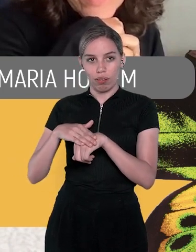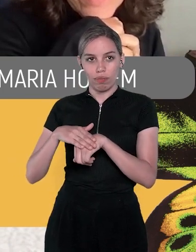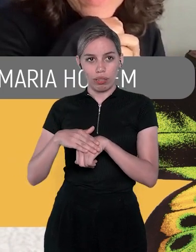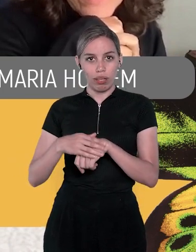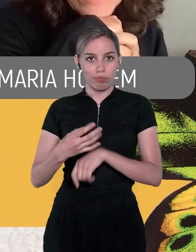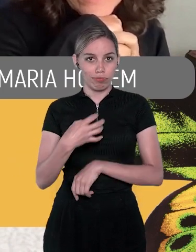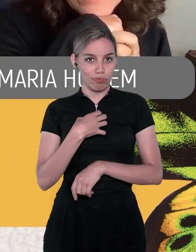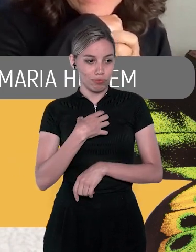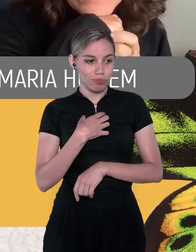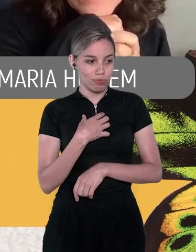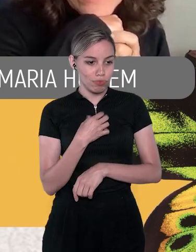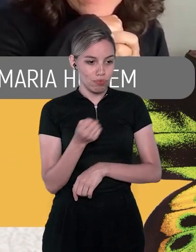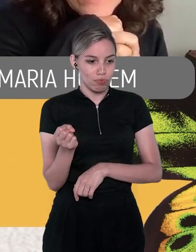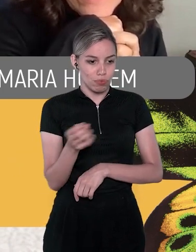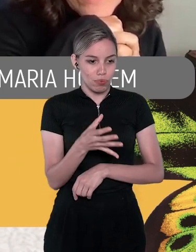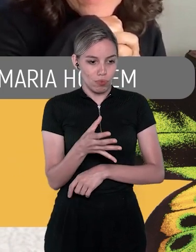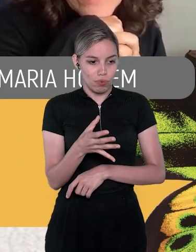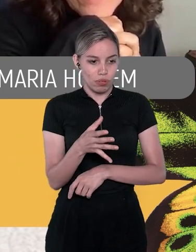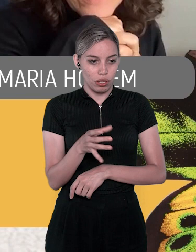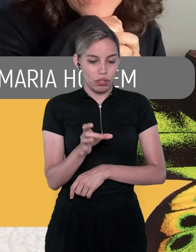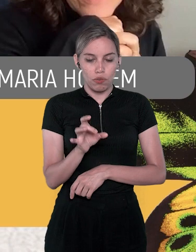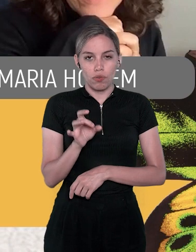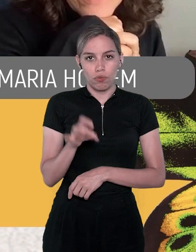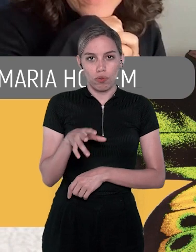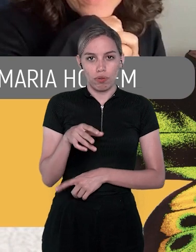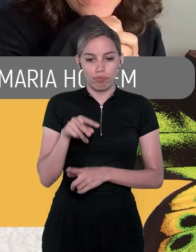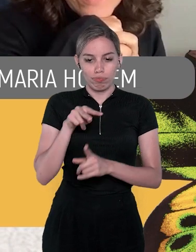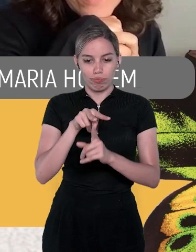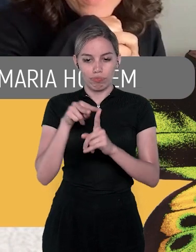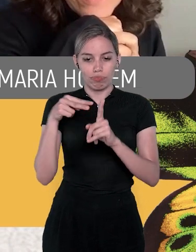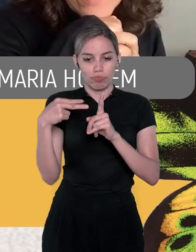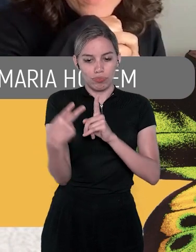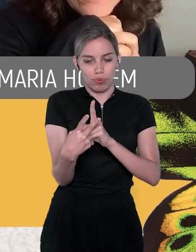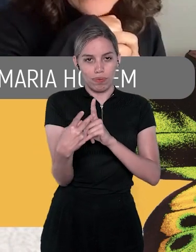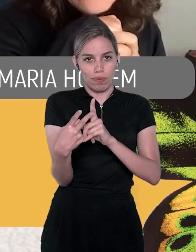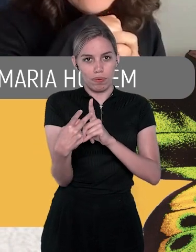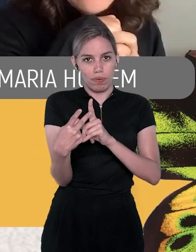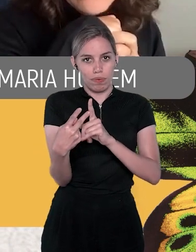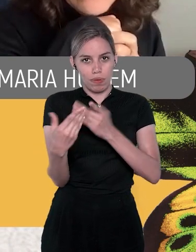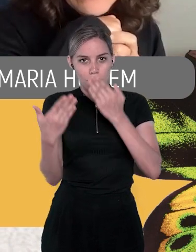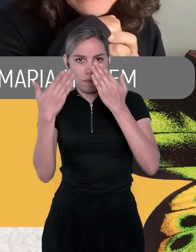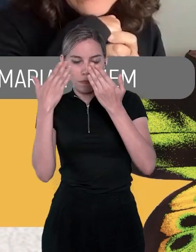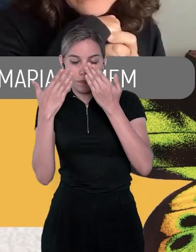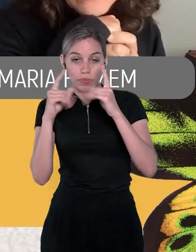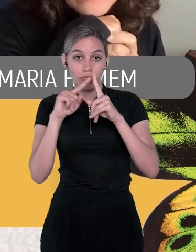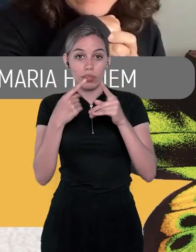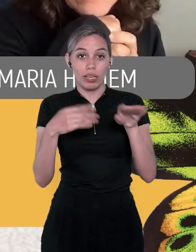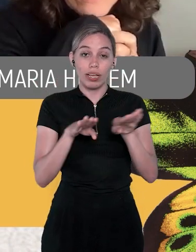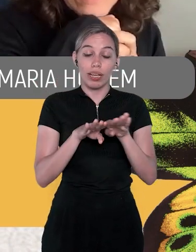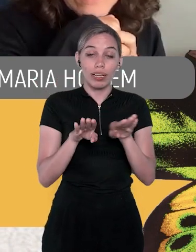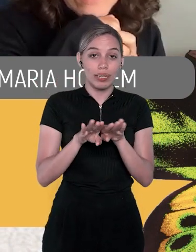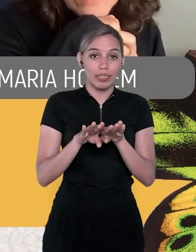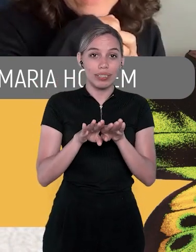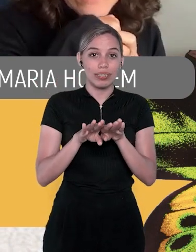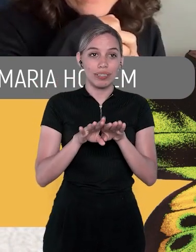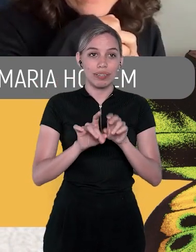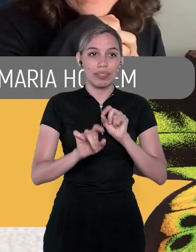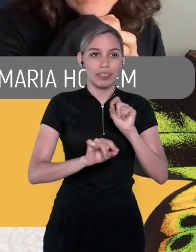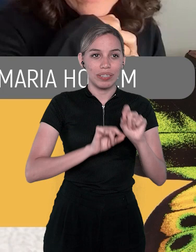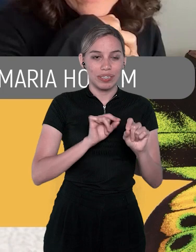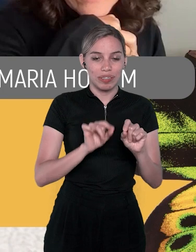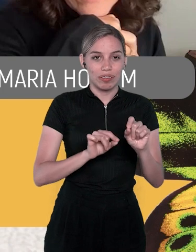fez, de certa forma nova, não só pelo olhar psicanalítico que você impõe, como